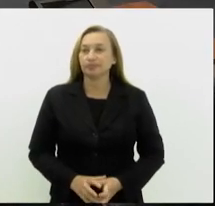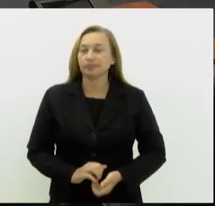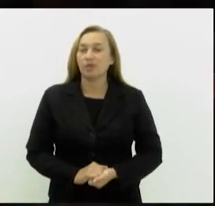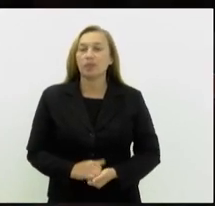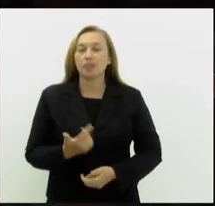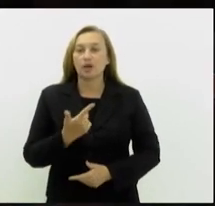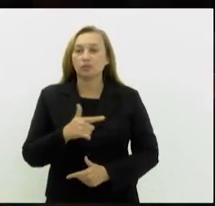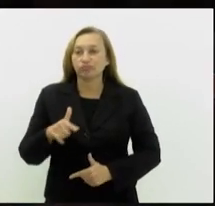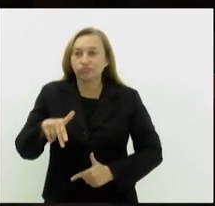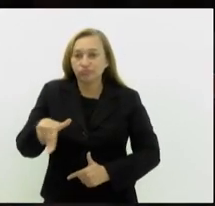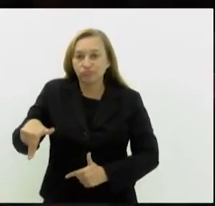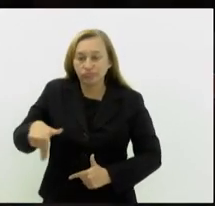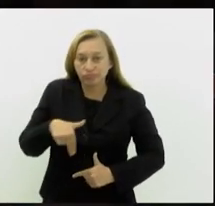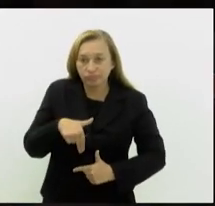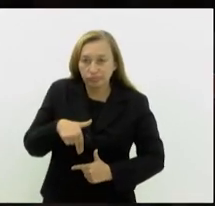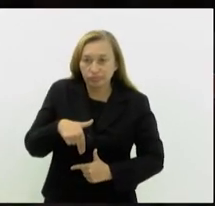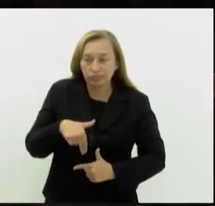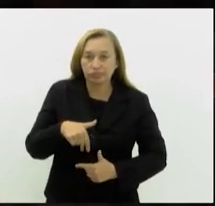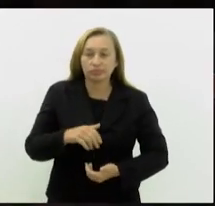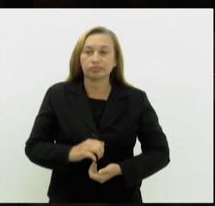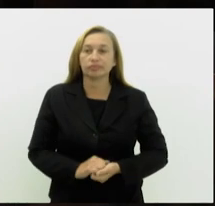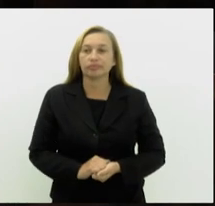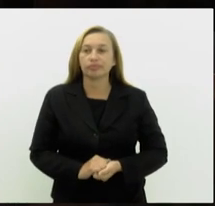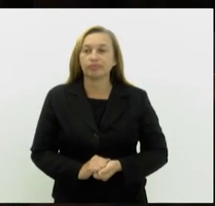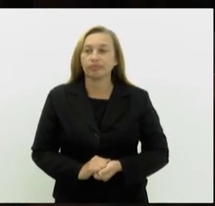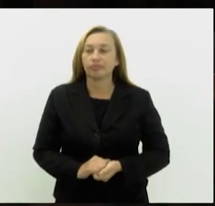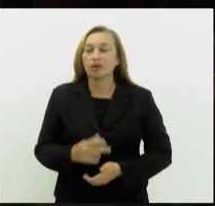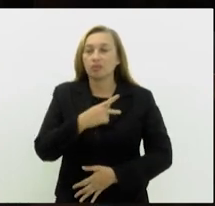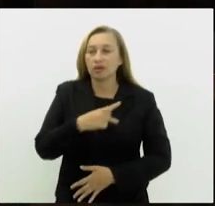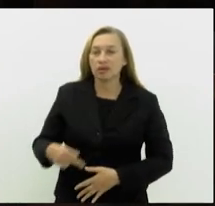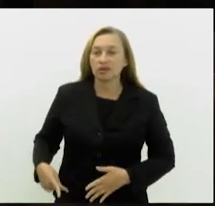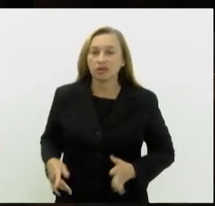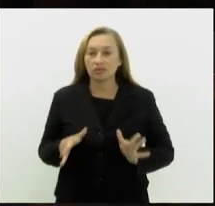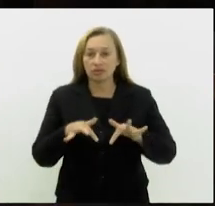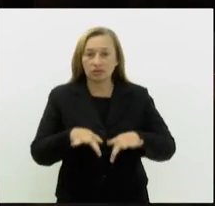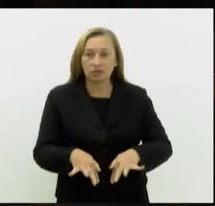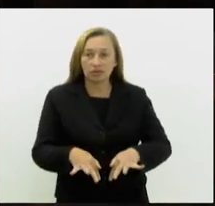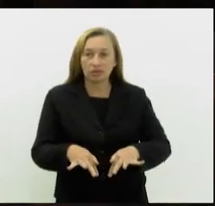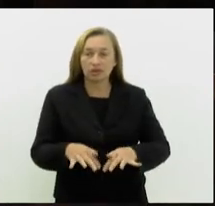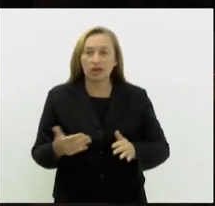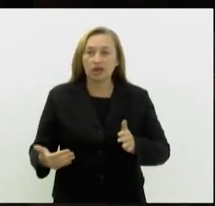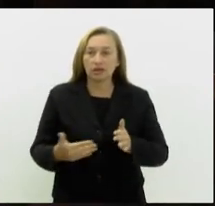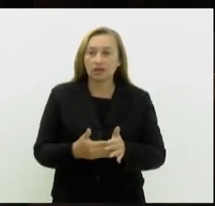Não havendo mais oradores inscritos, a presidência suspende a sessão